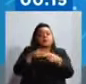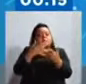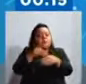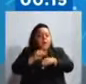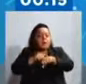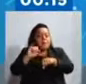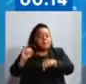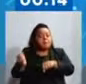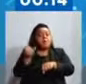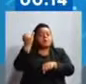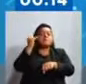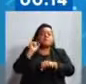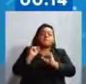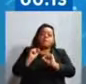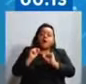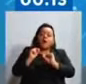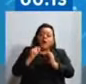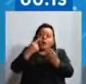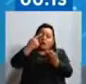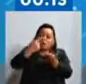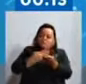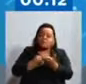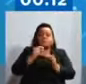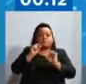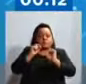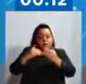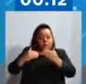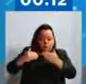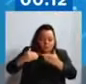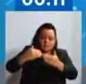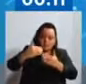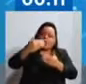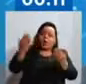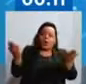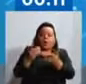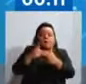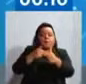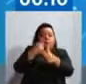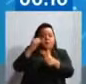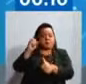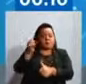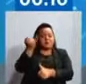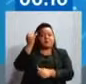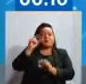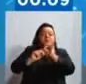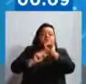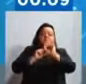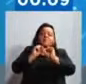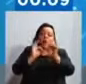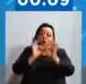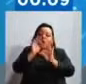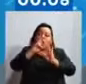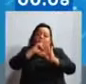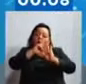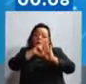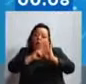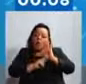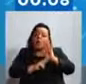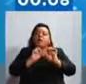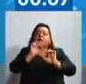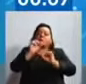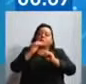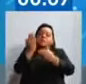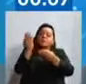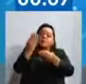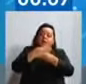tempinho também para confirmar que a partir de agora, dia 1º de janeiro, eu vou regulamentar definitivamente o táxi compartilhado.